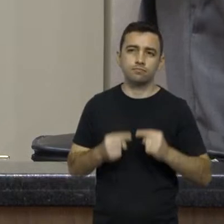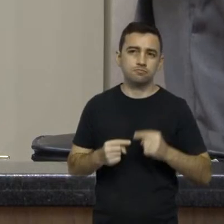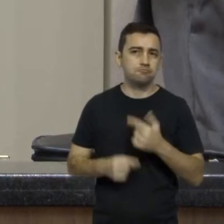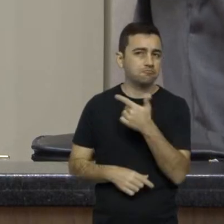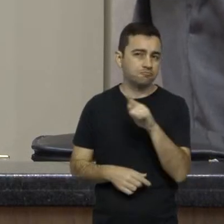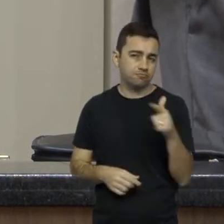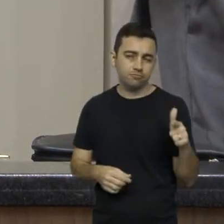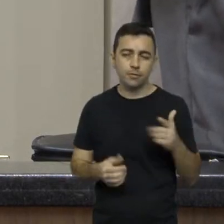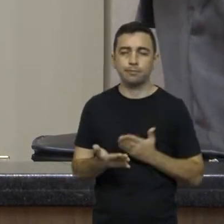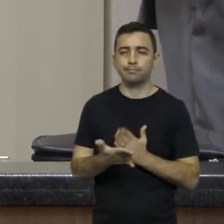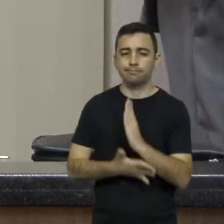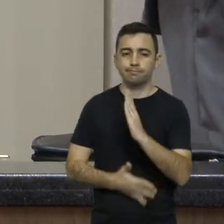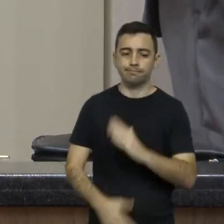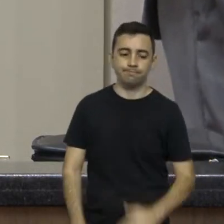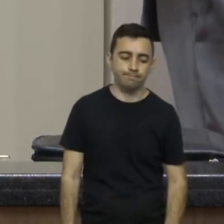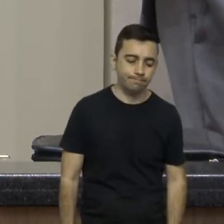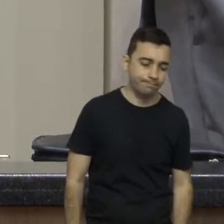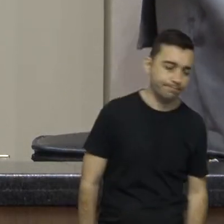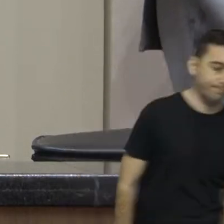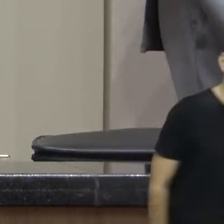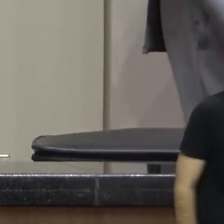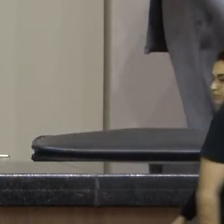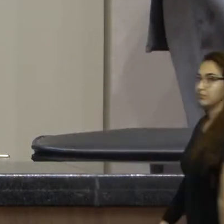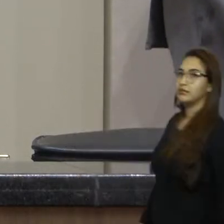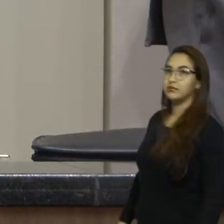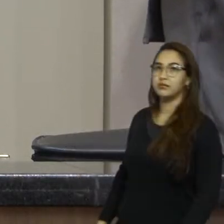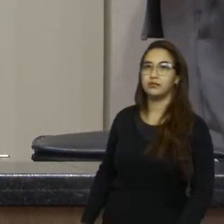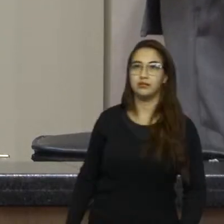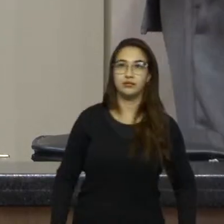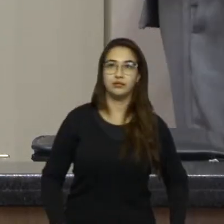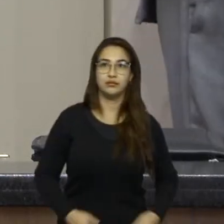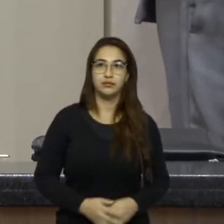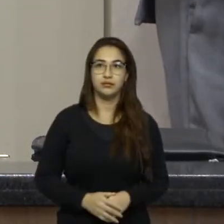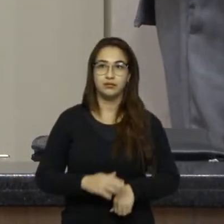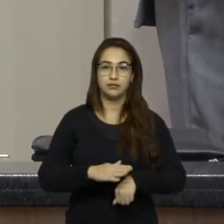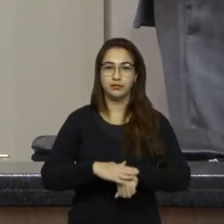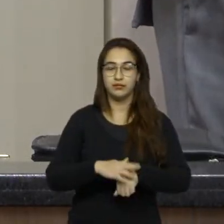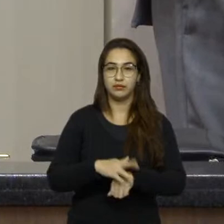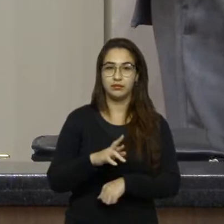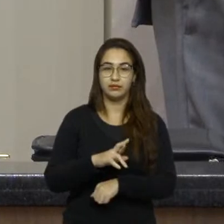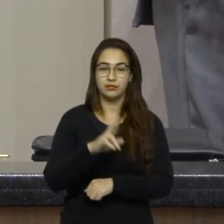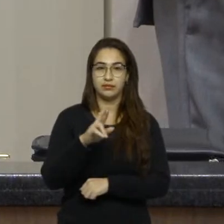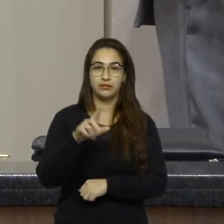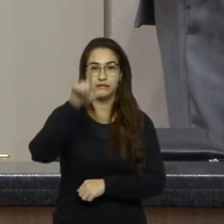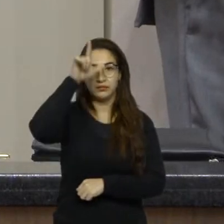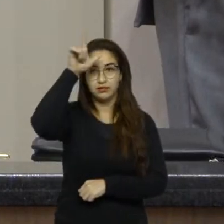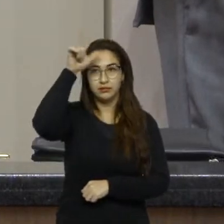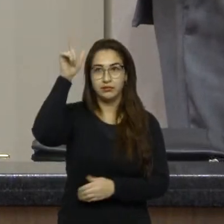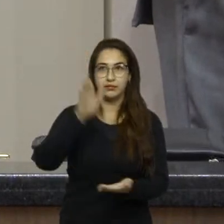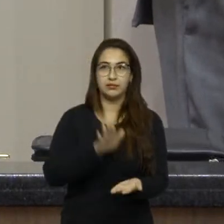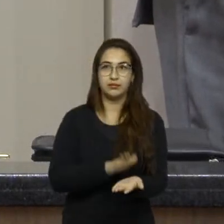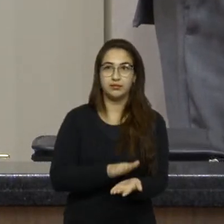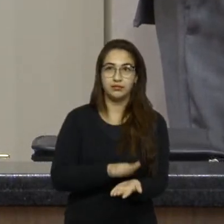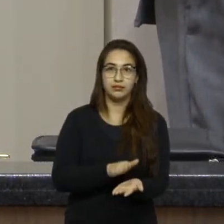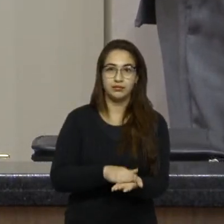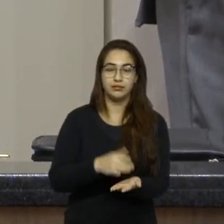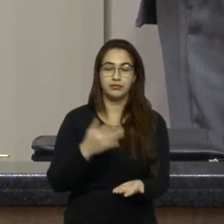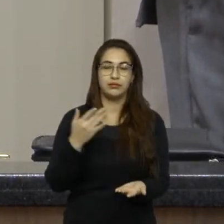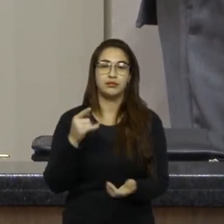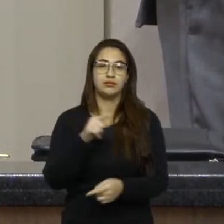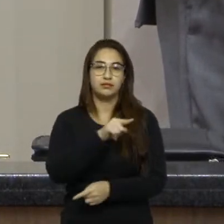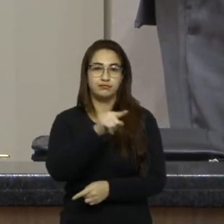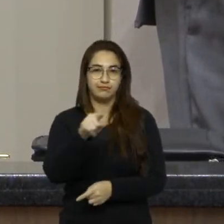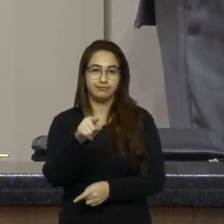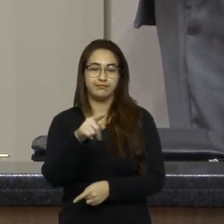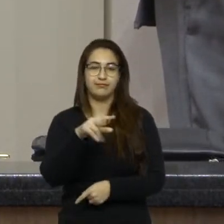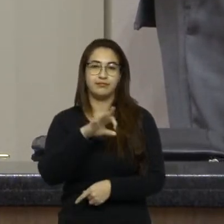está aprovado. Sargento Lima dá uma moção parabenizando os policiais